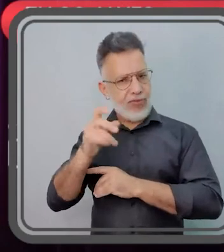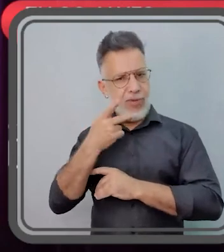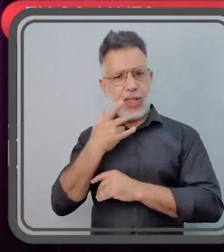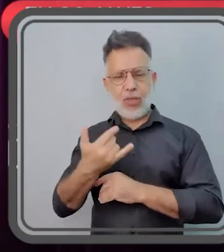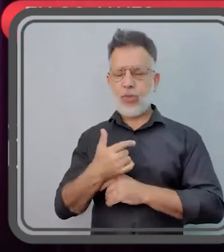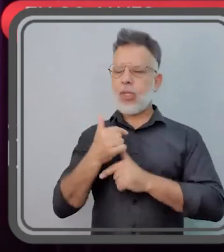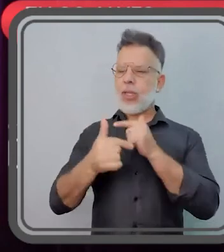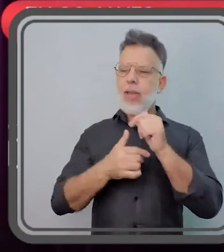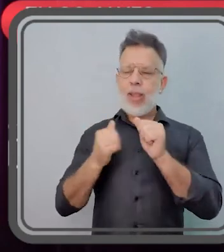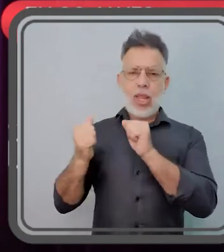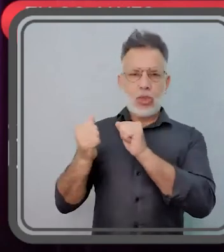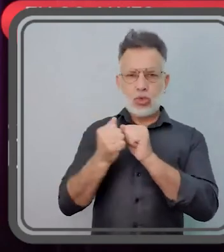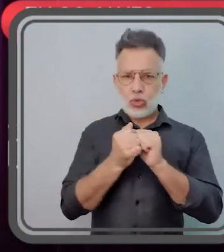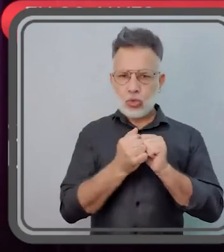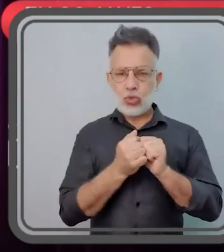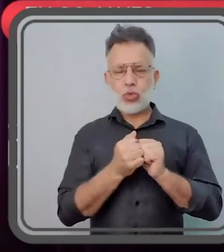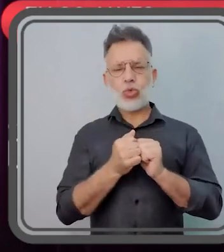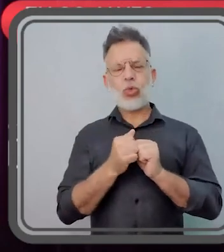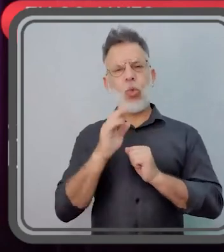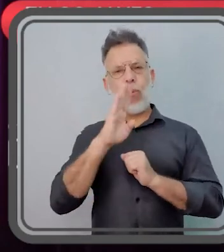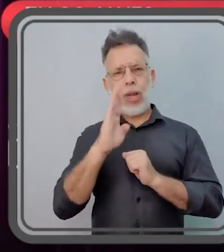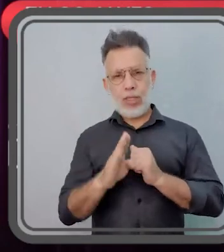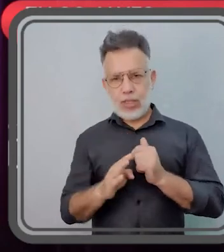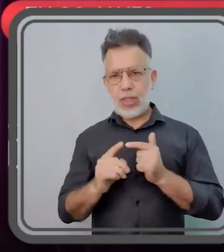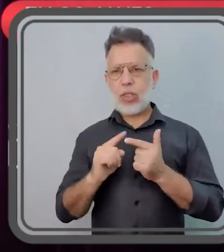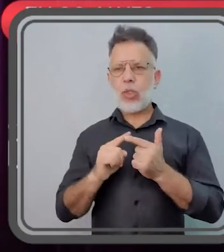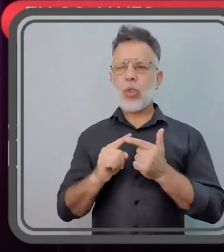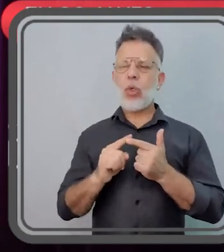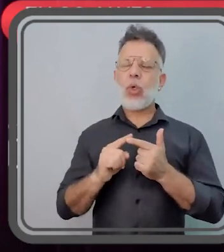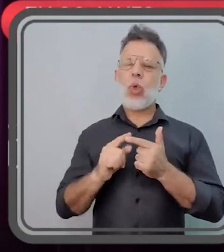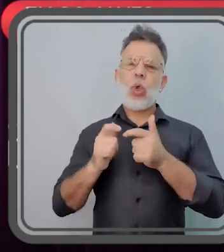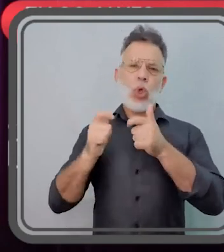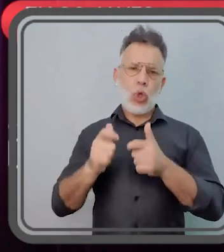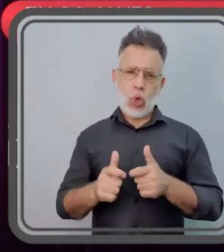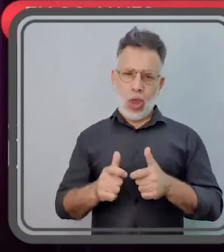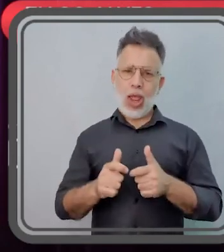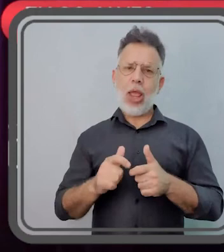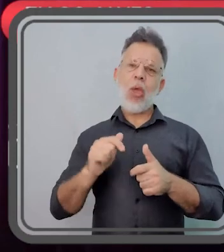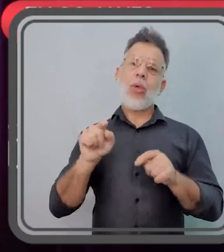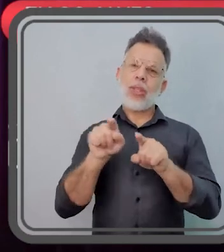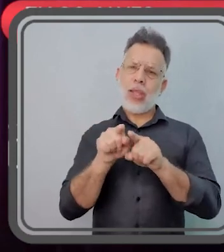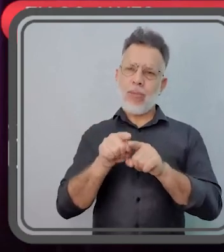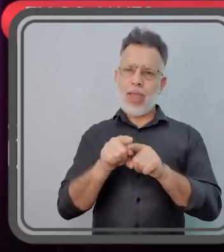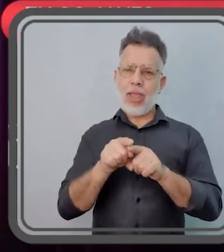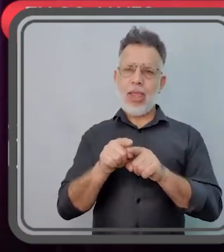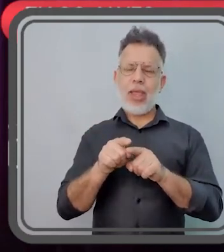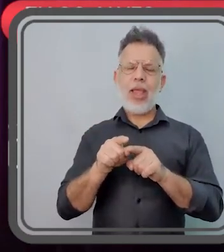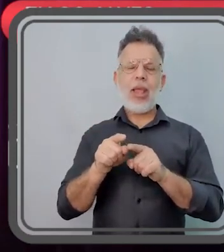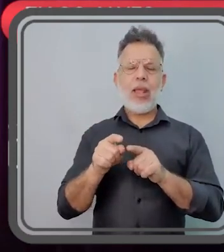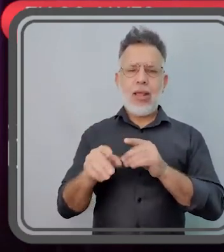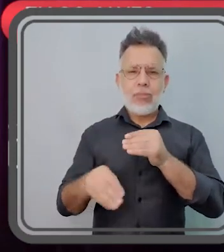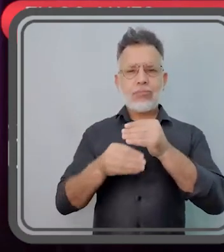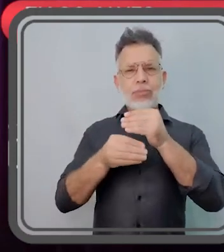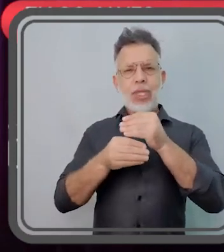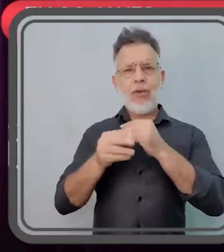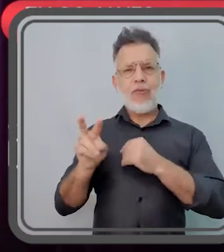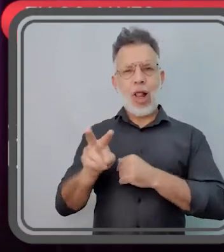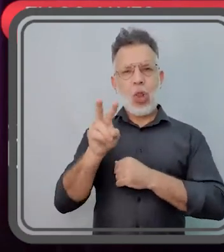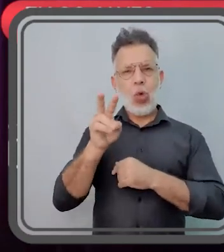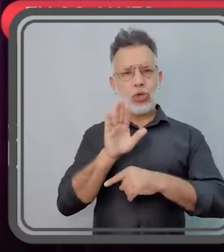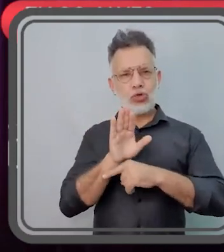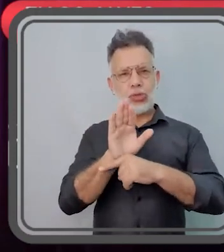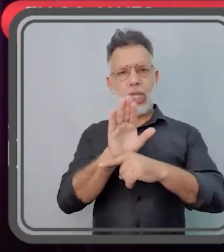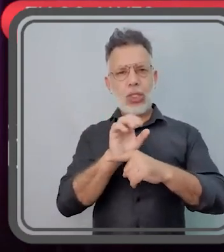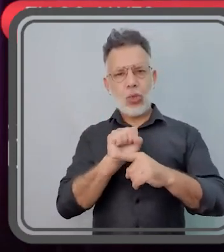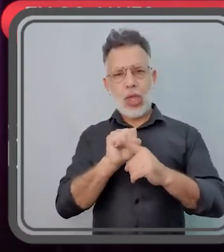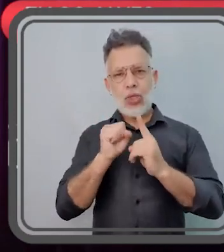junto com o Brasil como país para criar mão de obra local, inclusive agregando valor para a sociedade, não? E